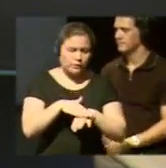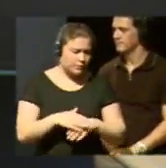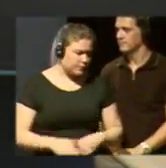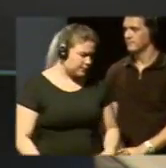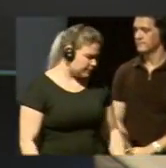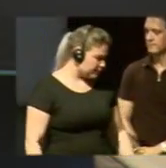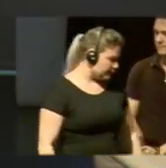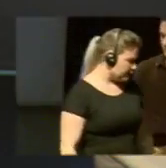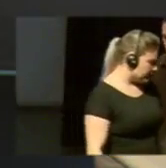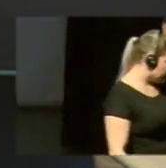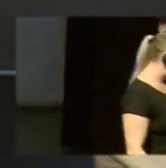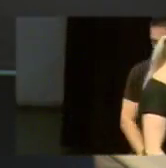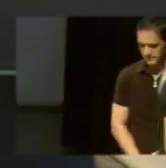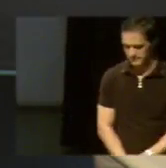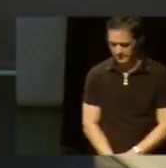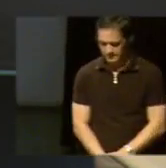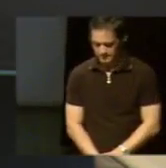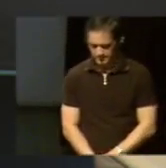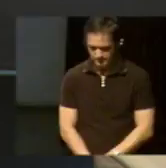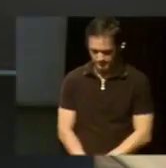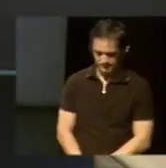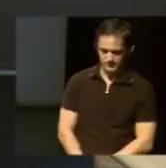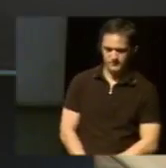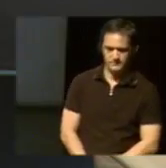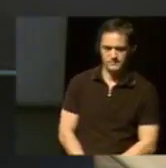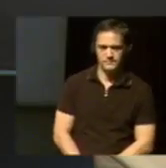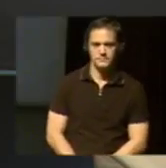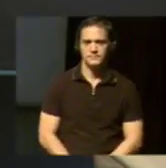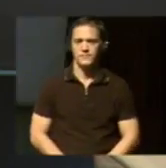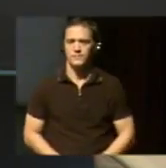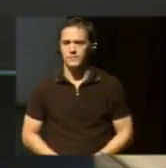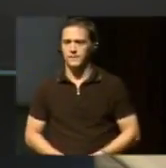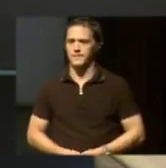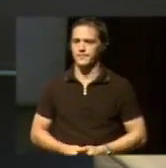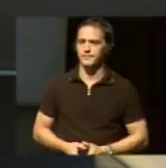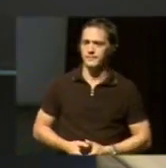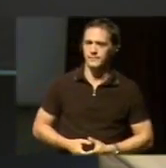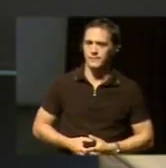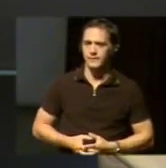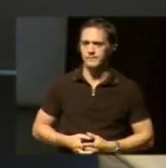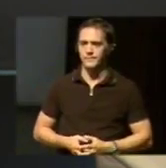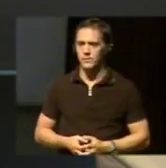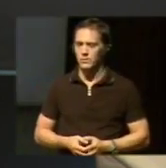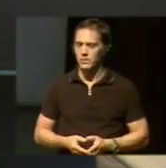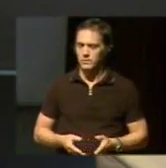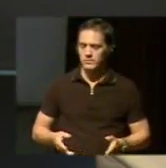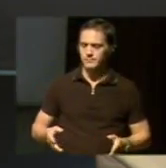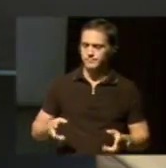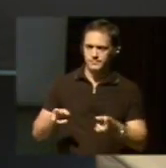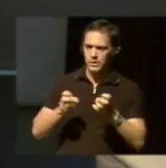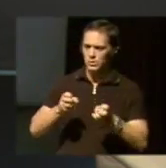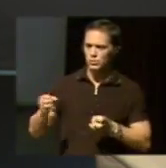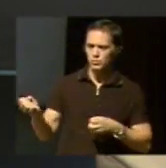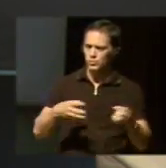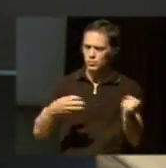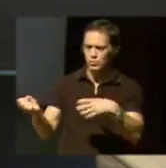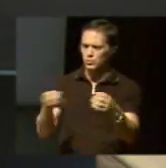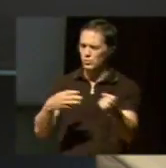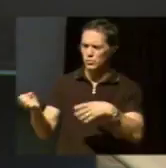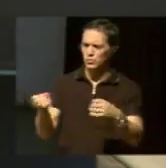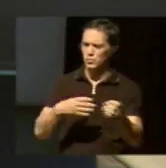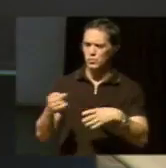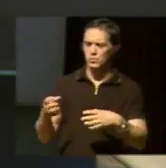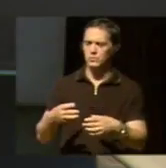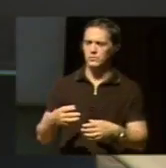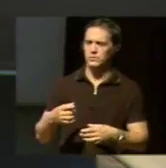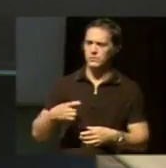conversam com muitos, ou seja, comunicação muitos com muitos. Isso, tudo isso é novidade e uma pessoa precisa